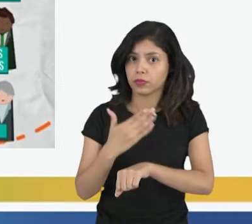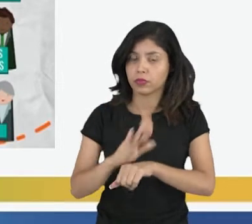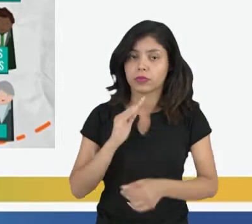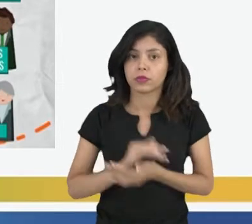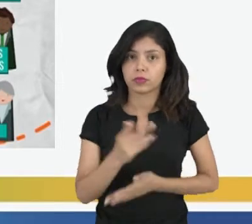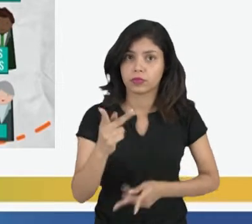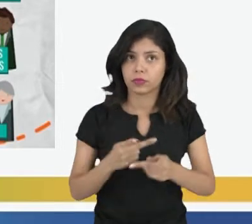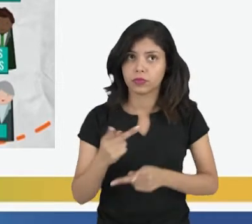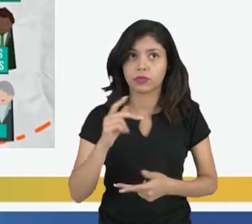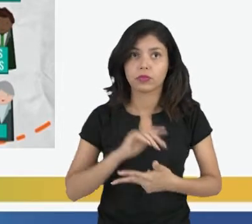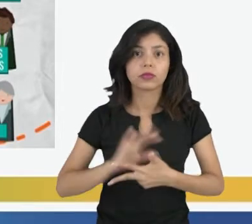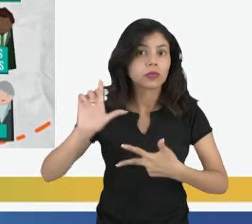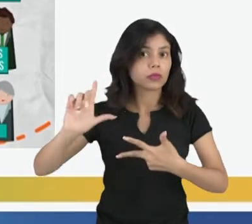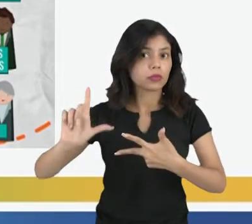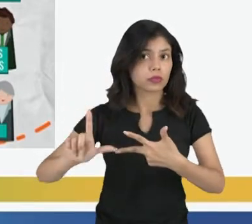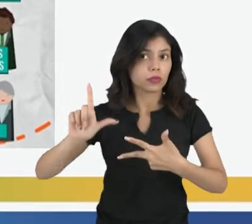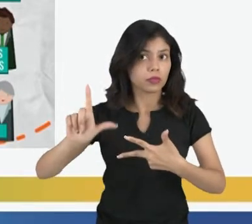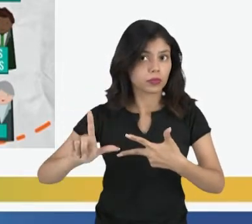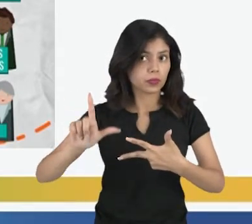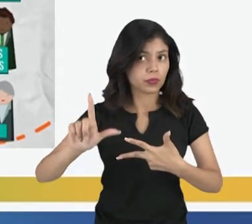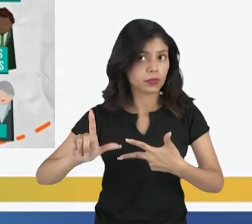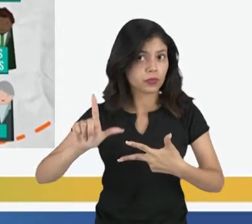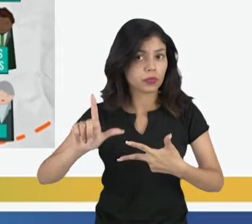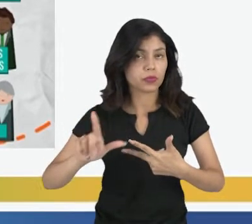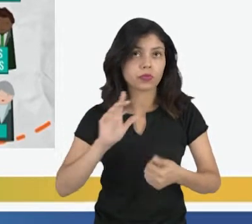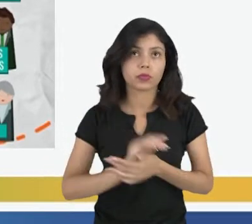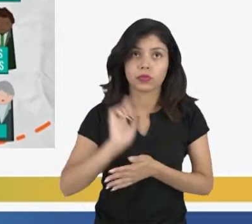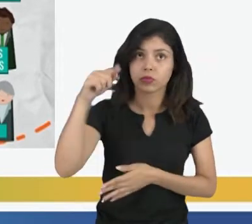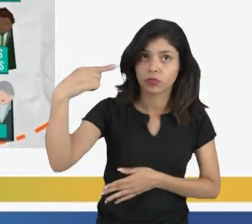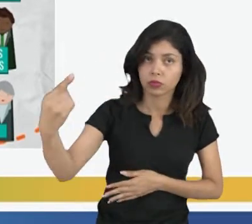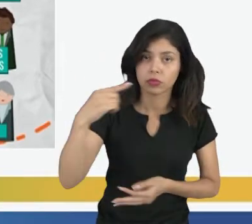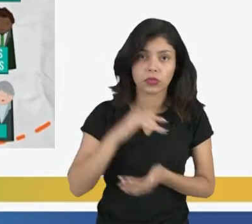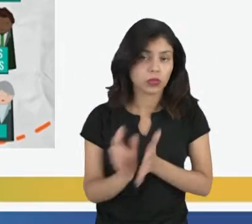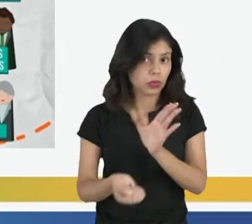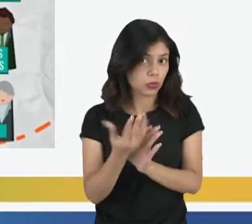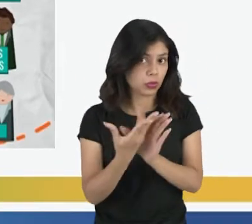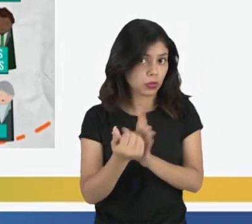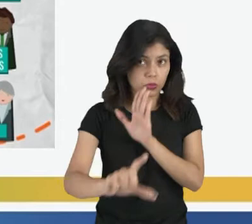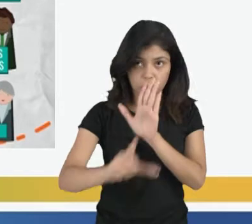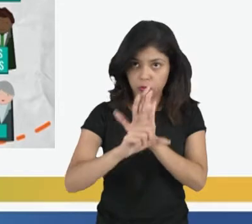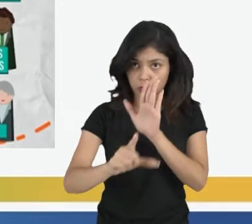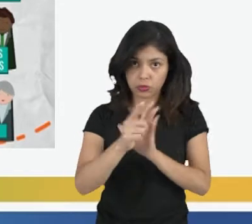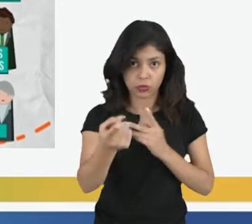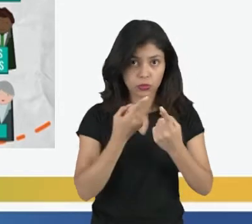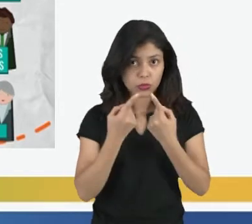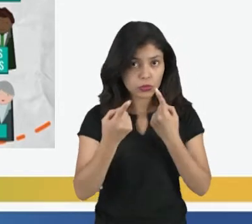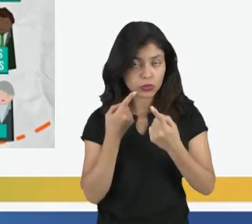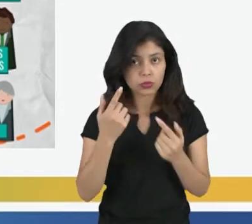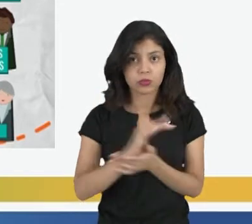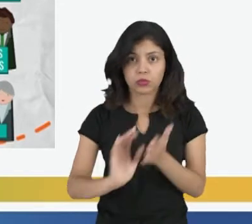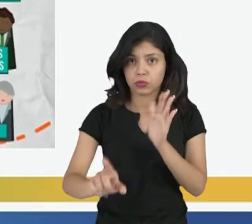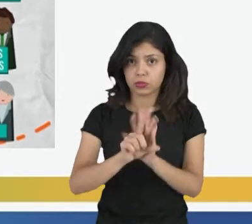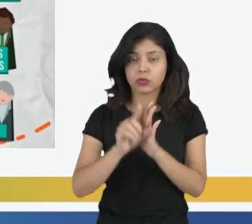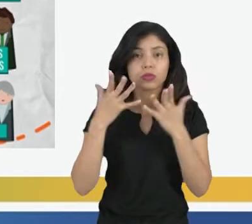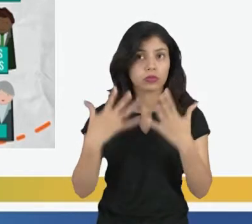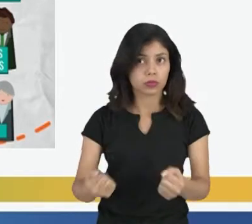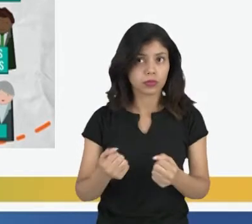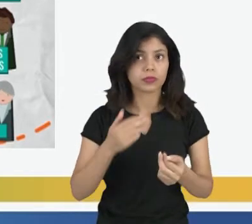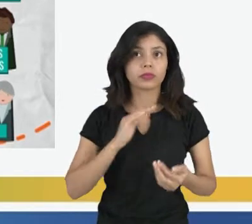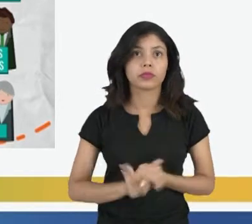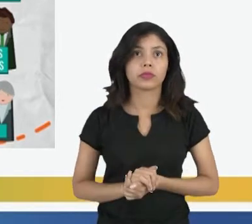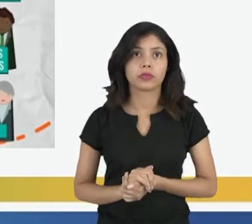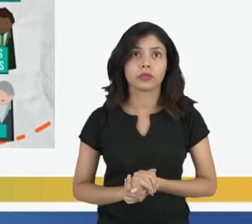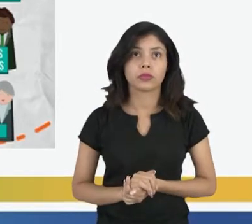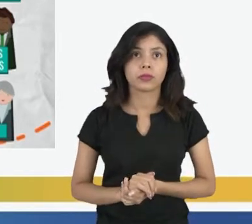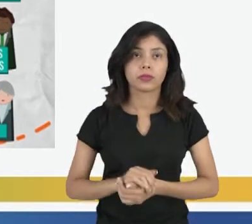prática dos projetos o legislativo e aqueles que produzem as leis discutem as leis aprovam os projetos